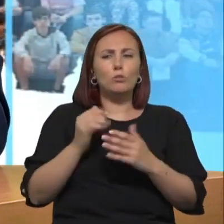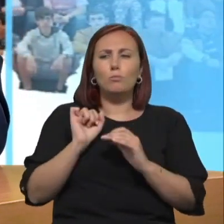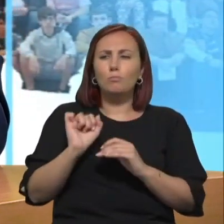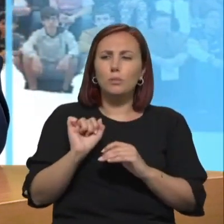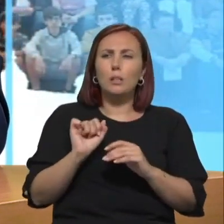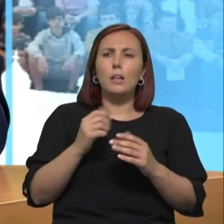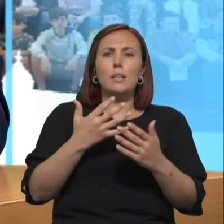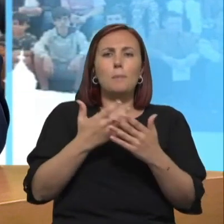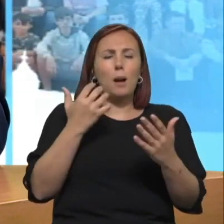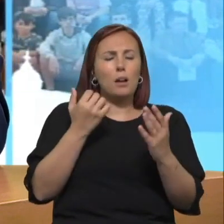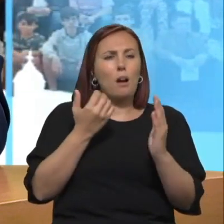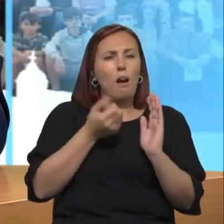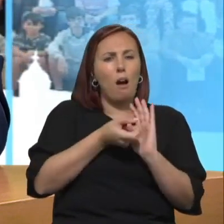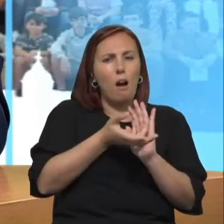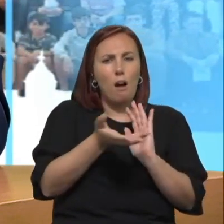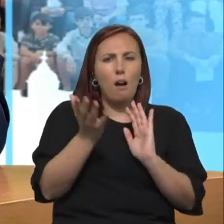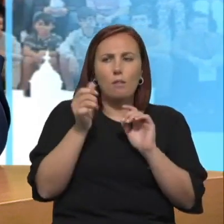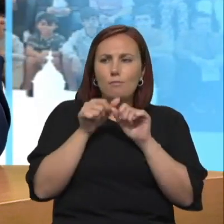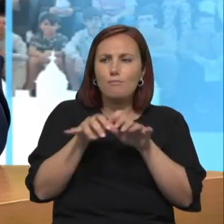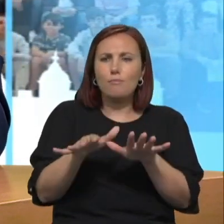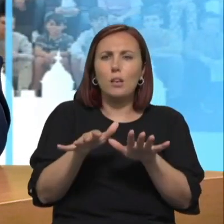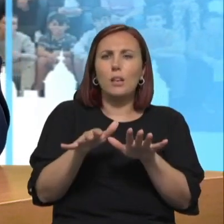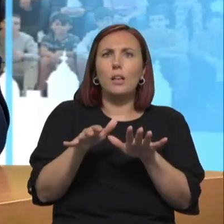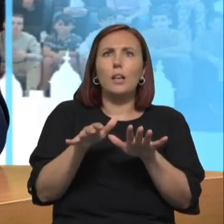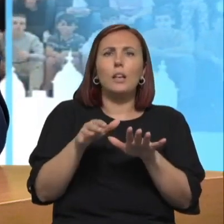marcas muito profundas e que não podem ser